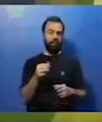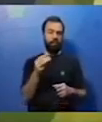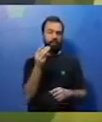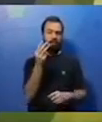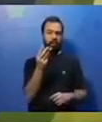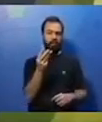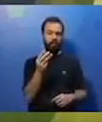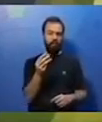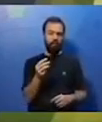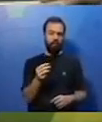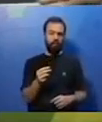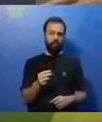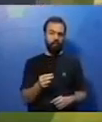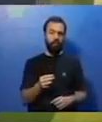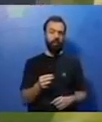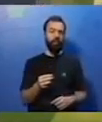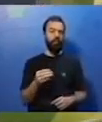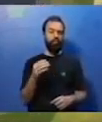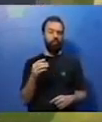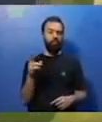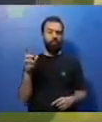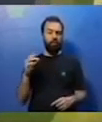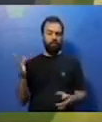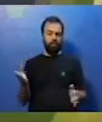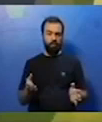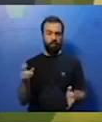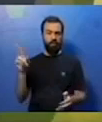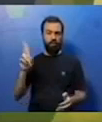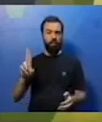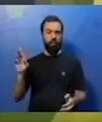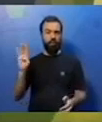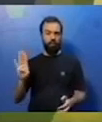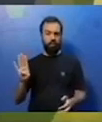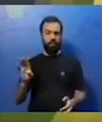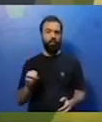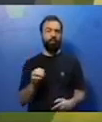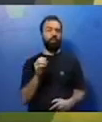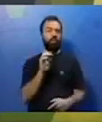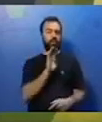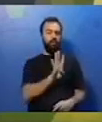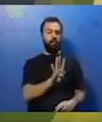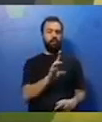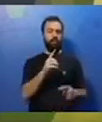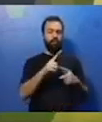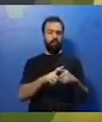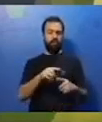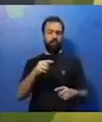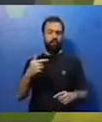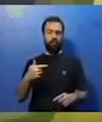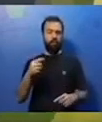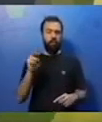usar o 4, que é o denominador. 4 vezes 72,